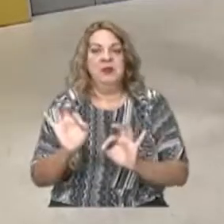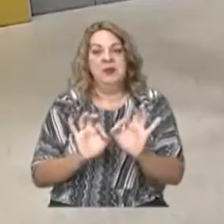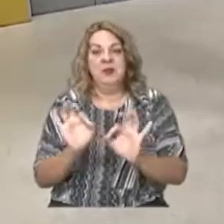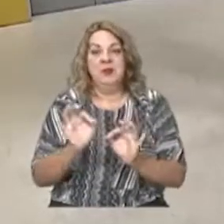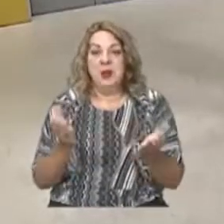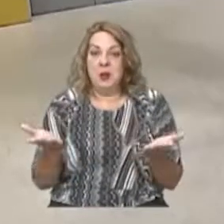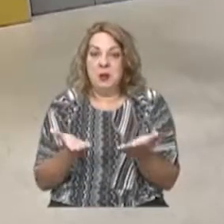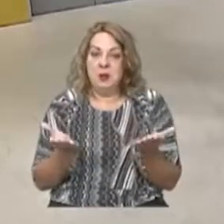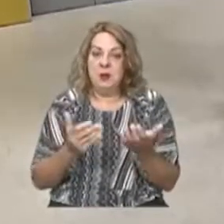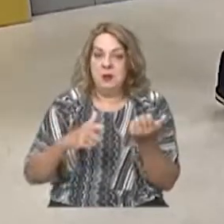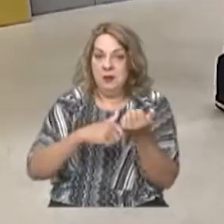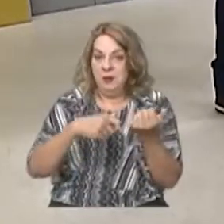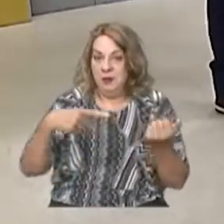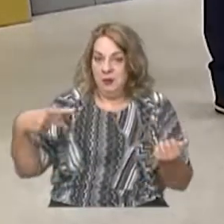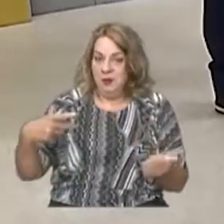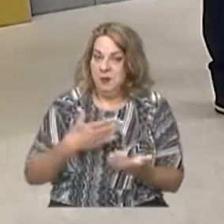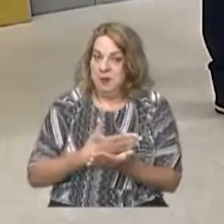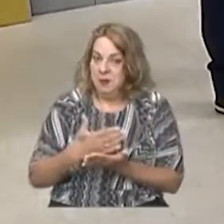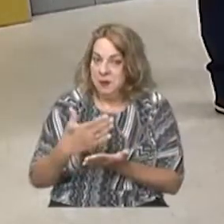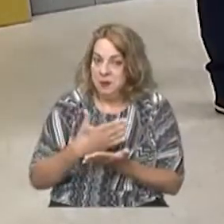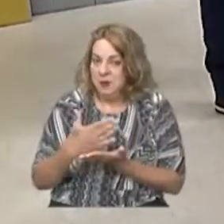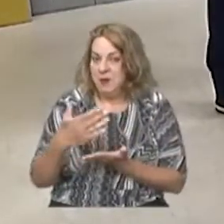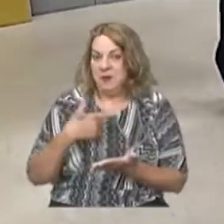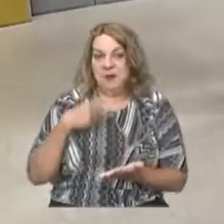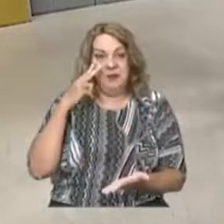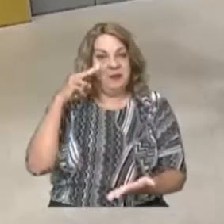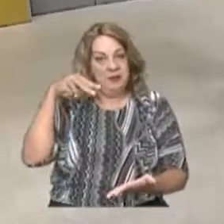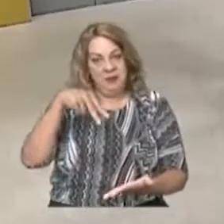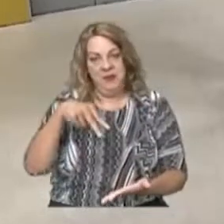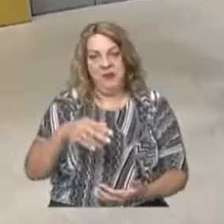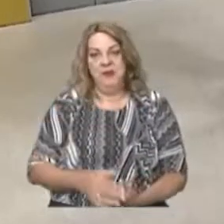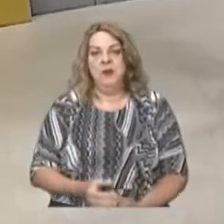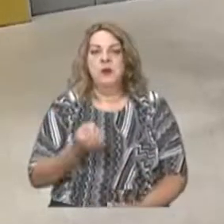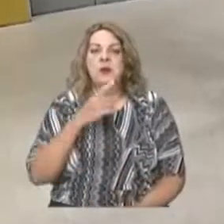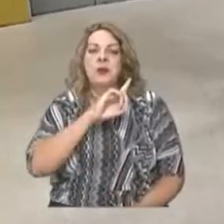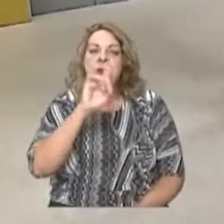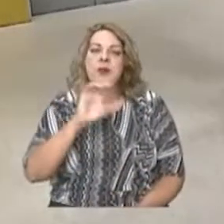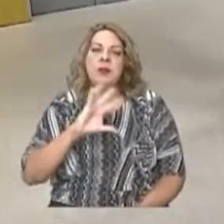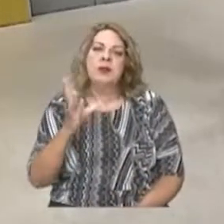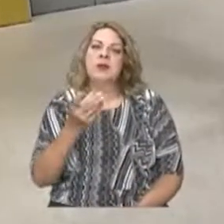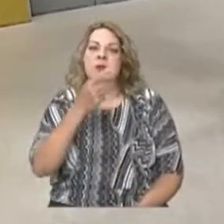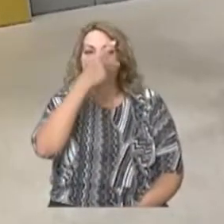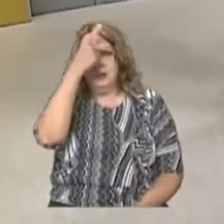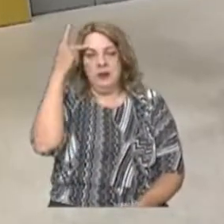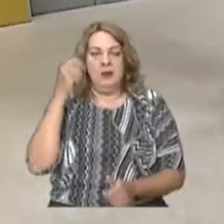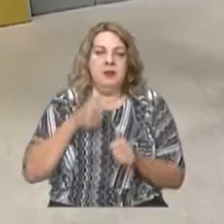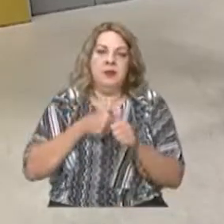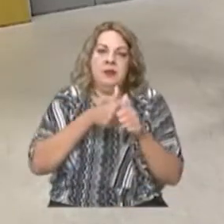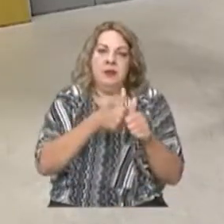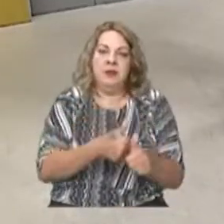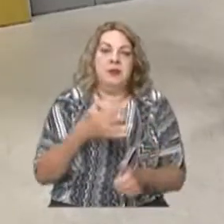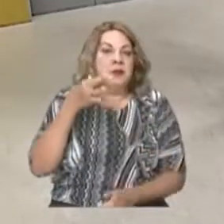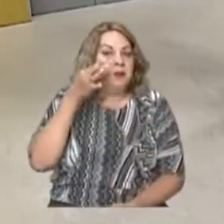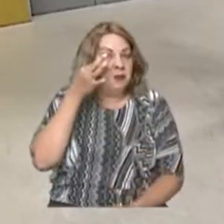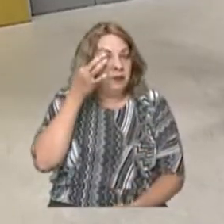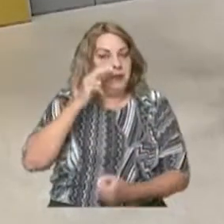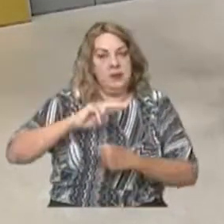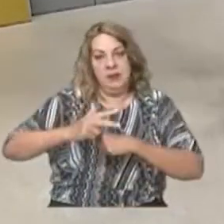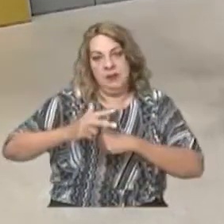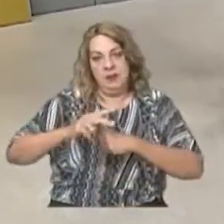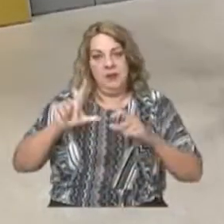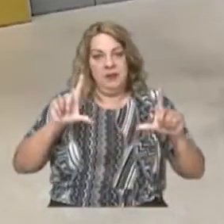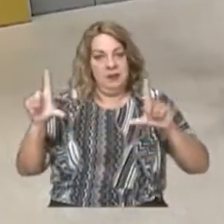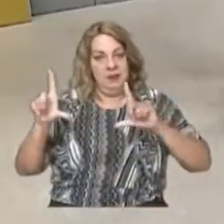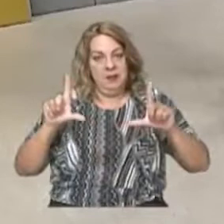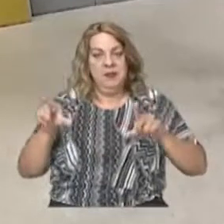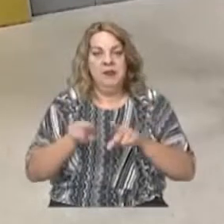para começar a marcar daqui a pouquinho. É isso mesmo. Vamos desejar aquele bom dia a todos que nos acompanham ao vivo aqui na TV Atalaia, também